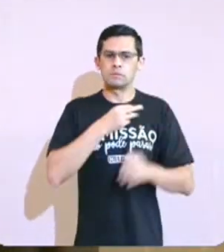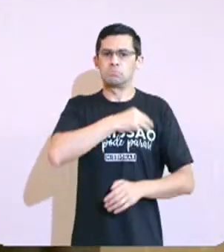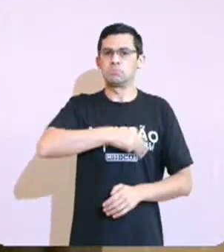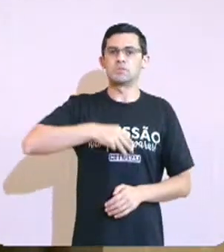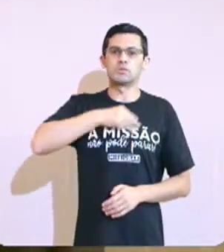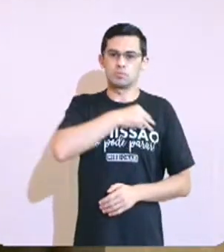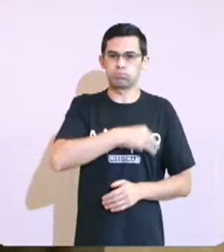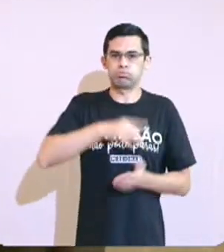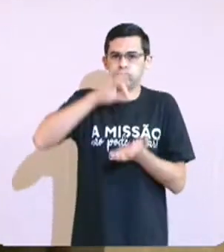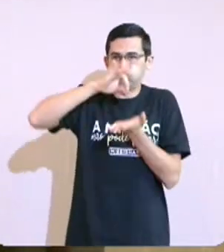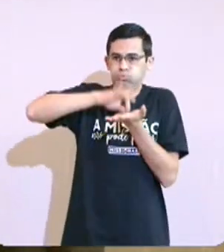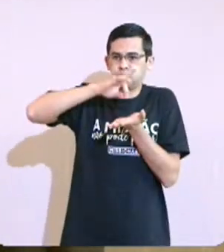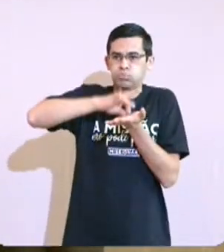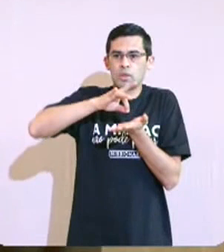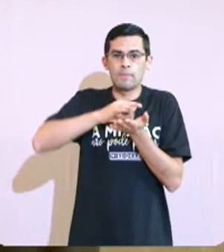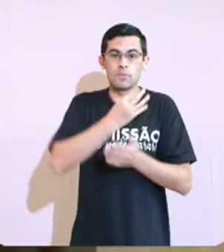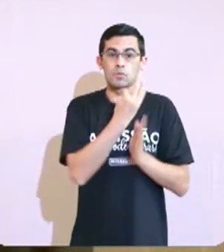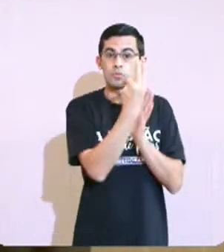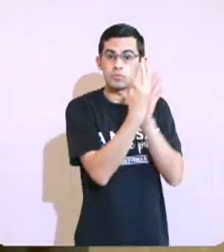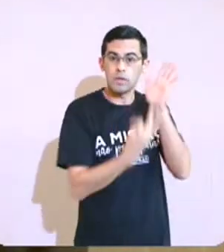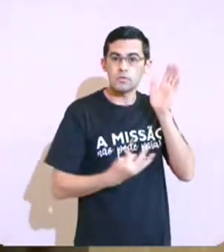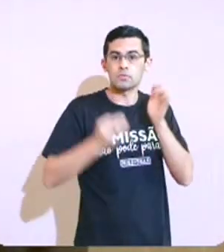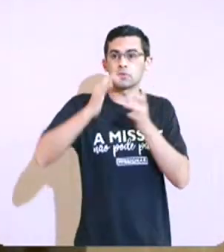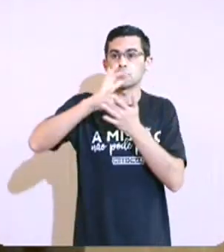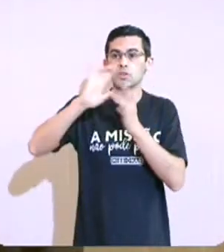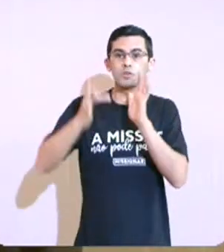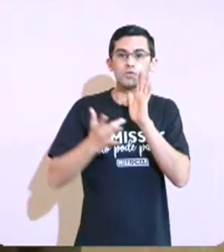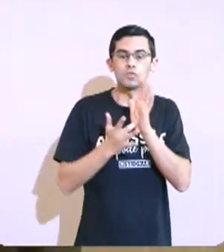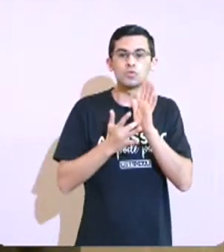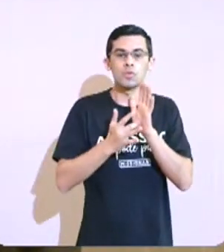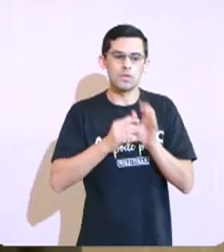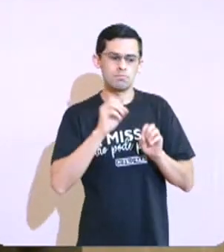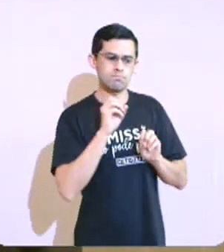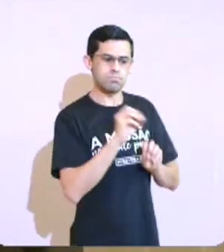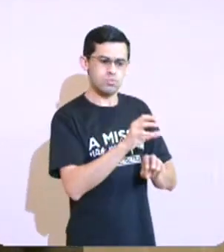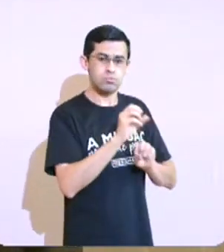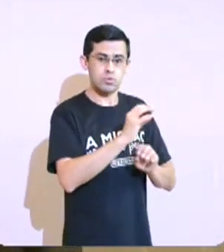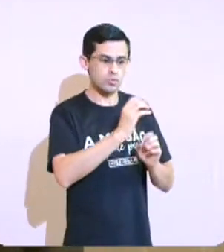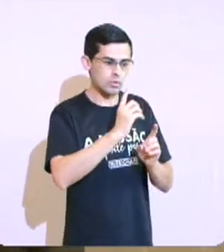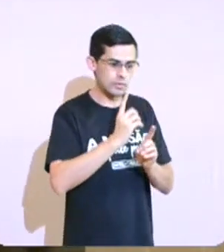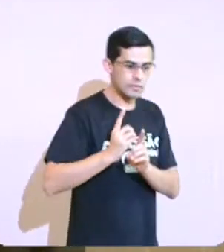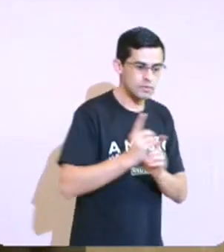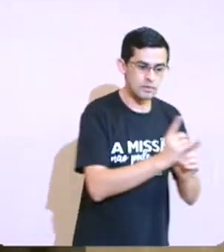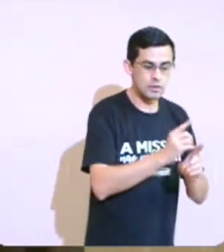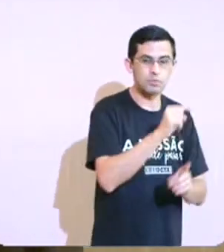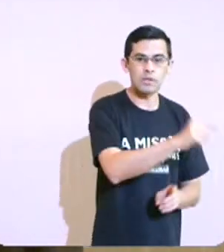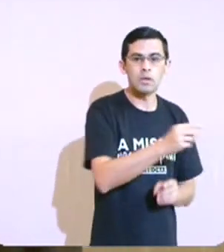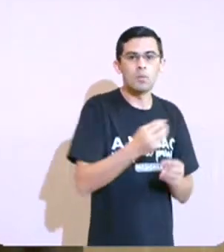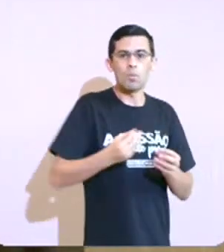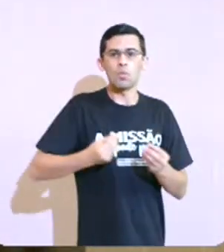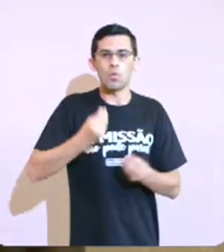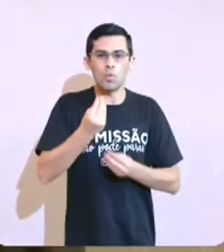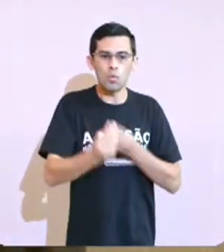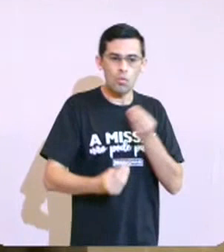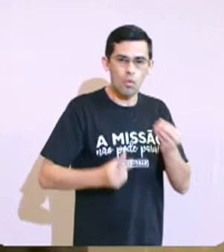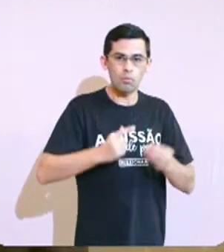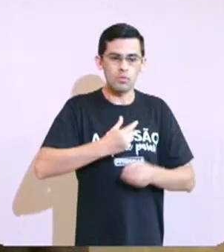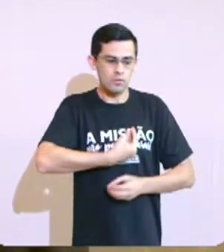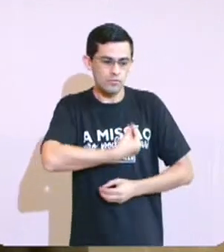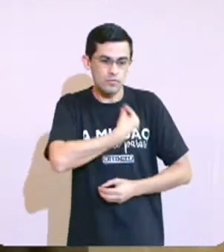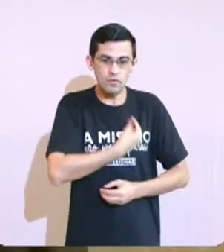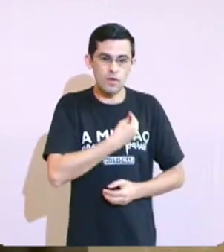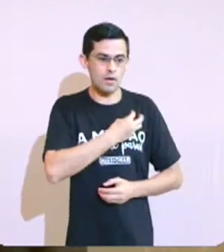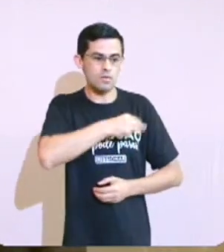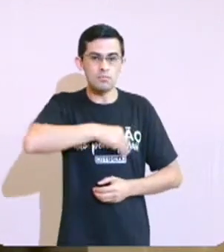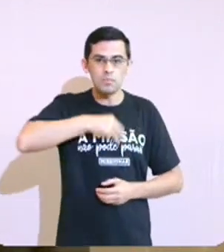missionário. É um texto onde Jesus Cristo estava a ensinar os seus discípulos como caminhar em